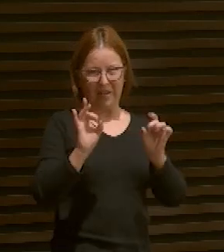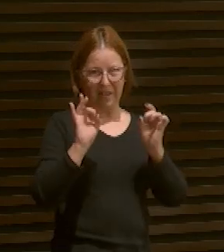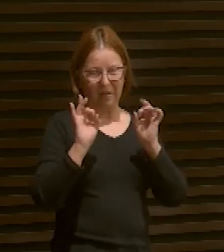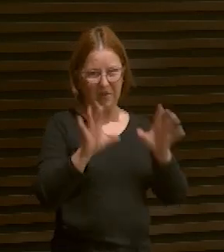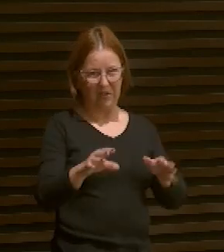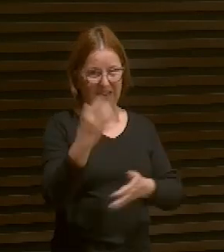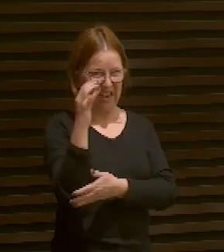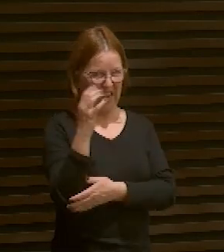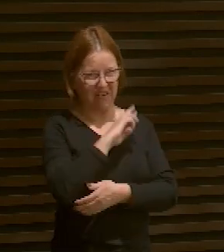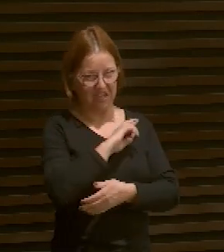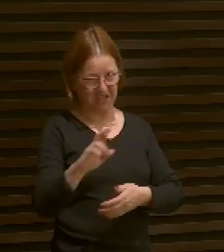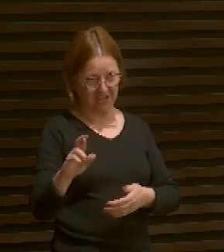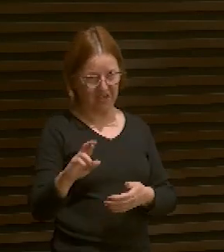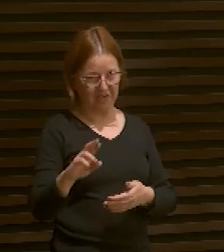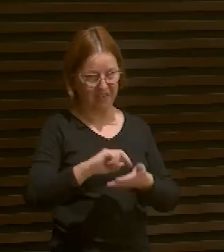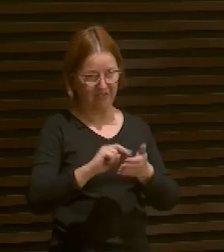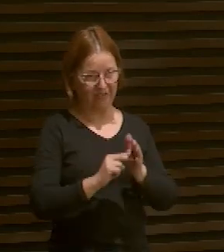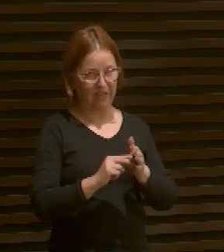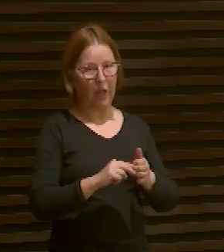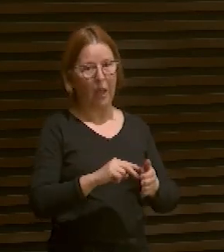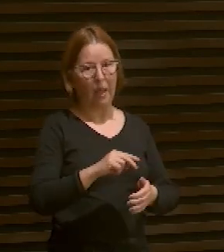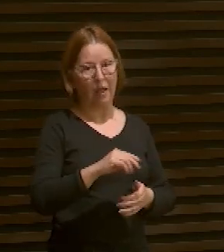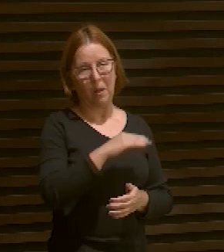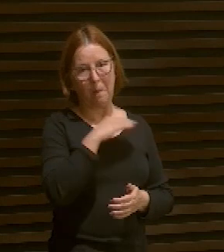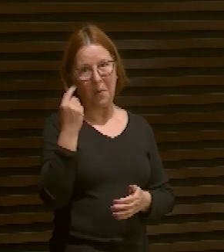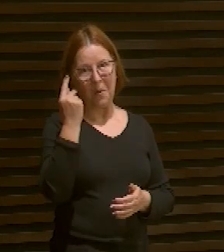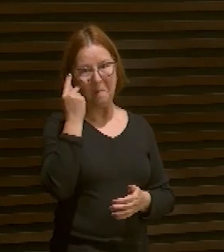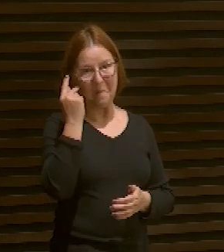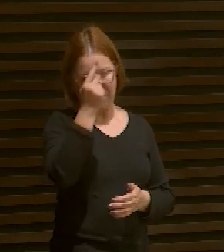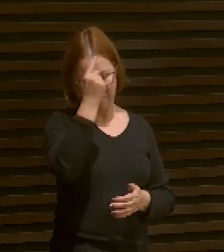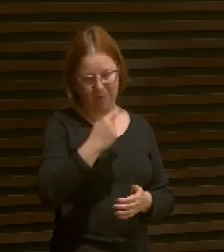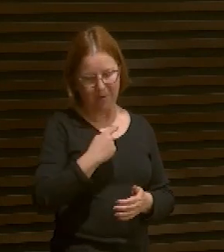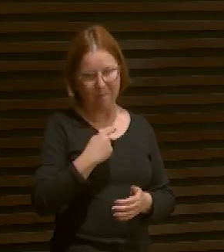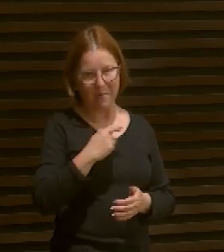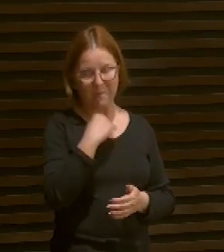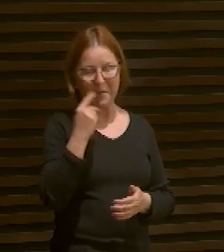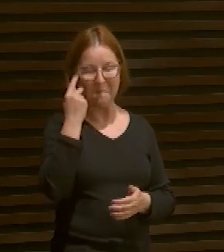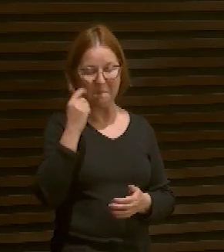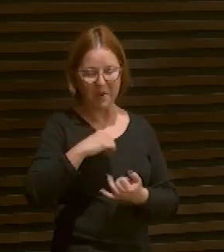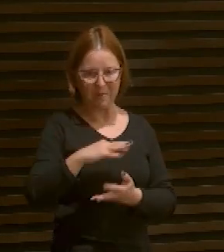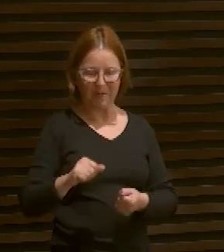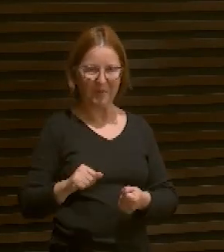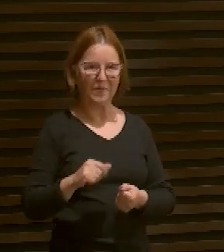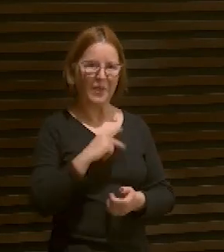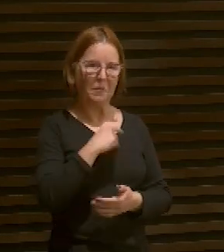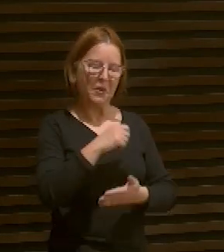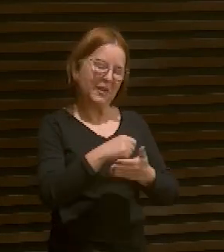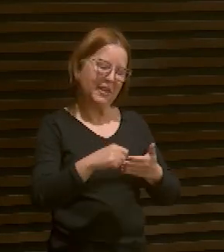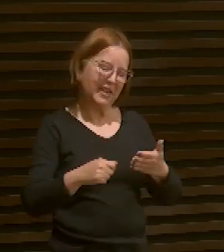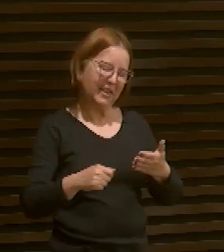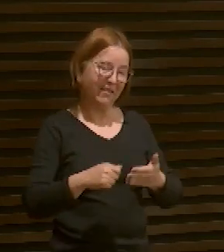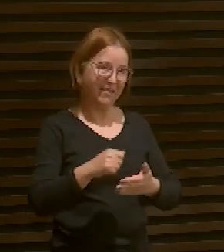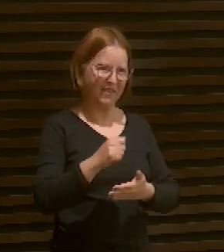para o mundo. Paulo escreveu então aos Gálatas um texto maravilhoso, precioso, que nós conhecemos e que vale